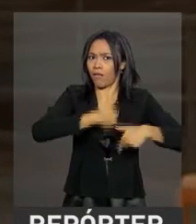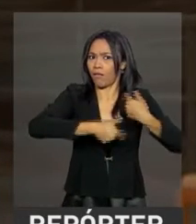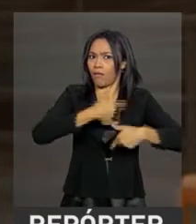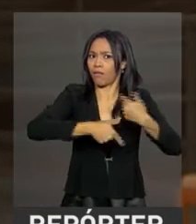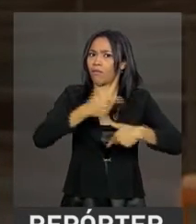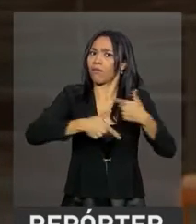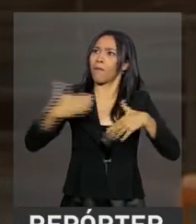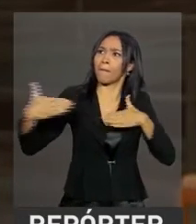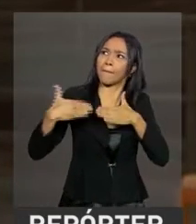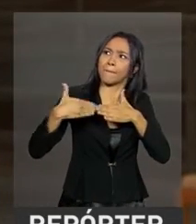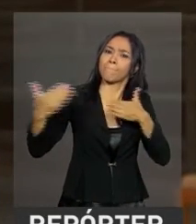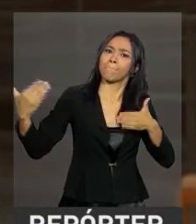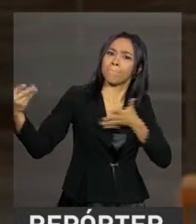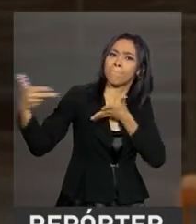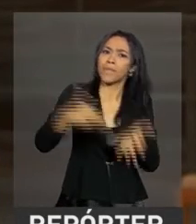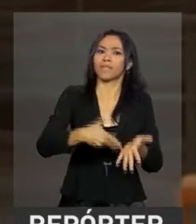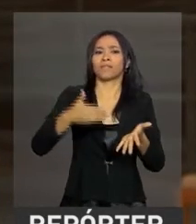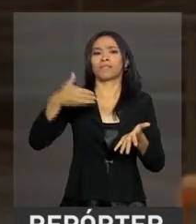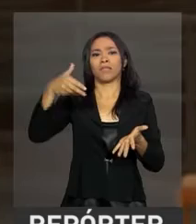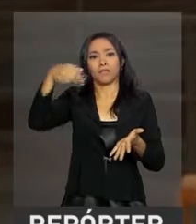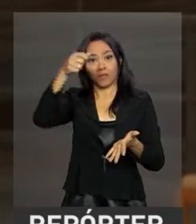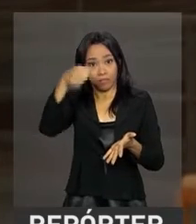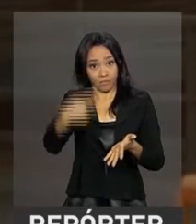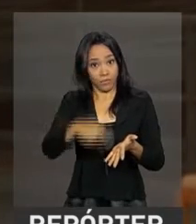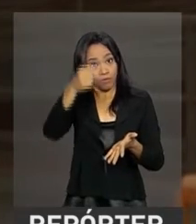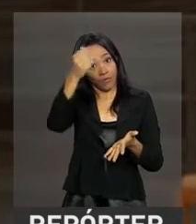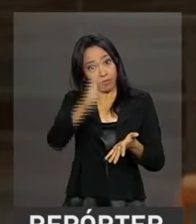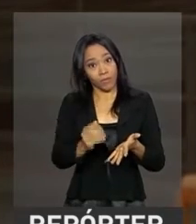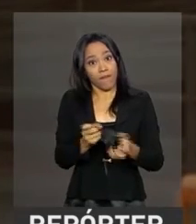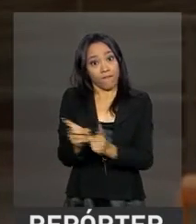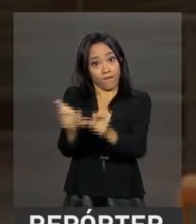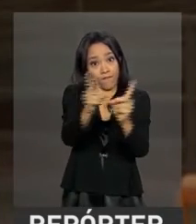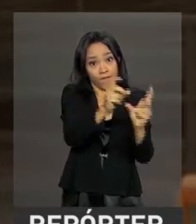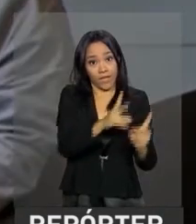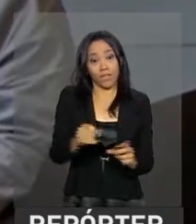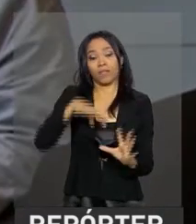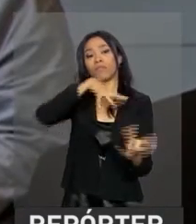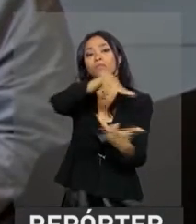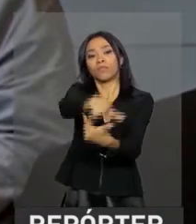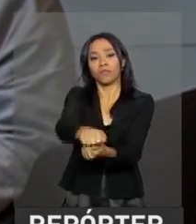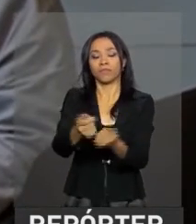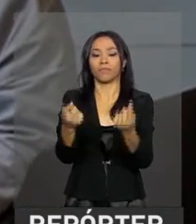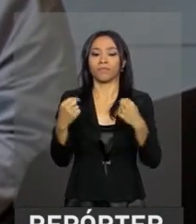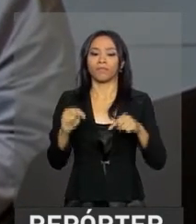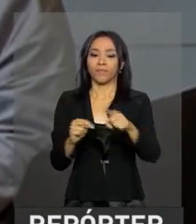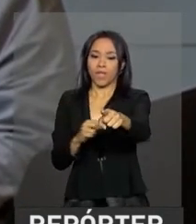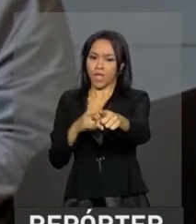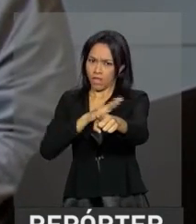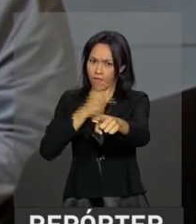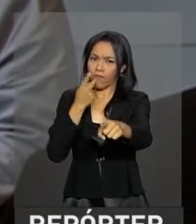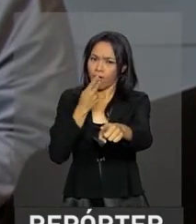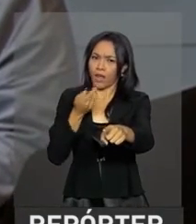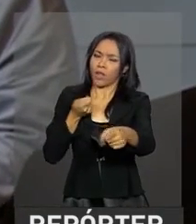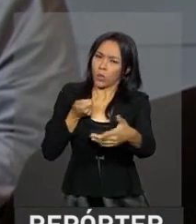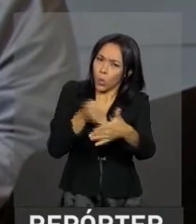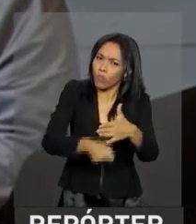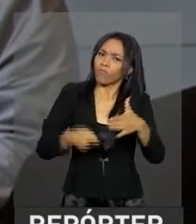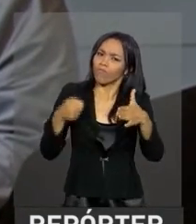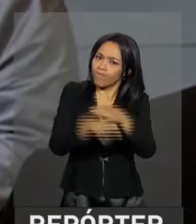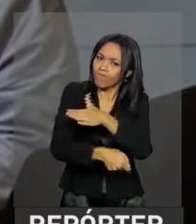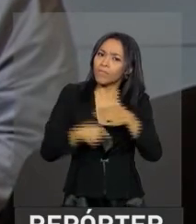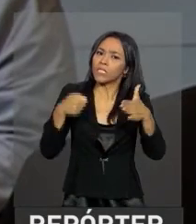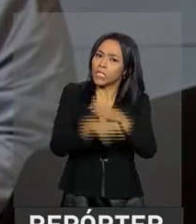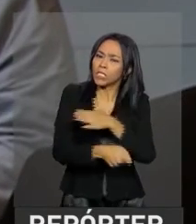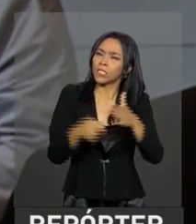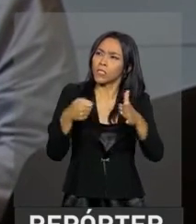aumentar a presença do bloco latino-americano no comércio internacional não vamos continuar persistindo persuadindo